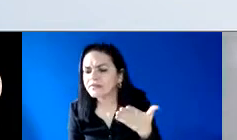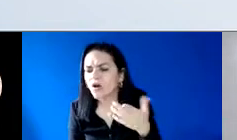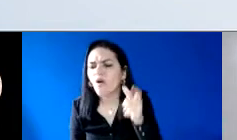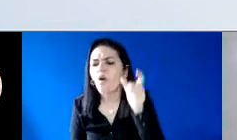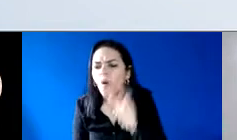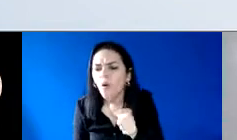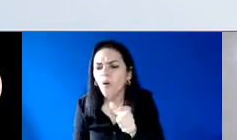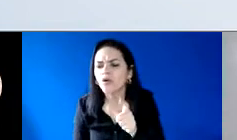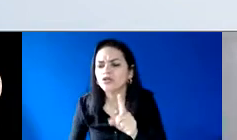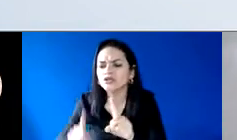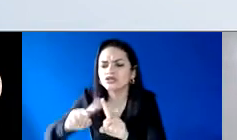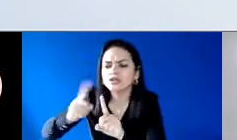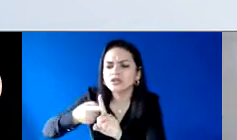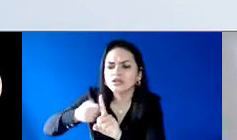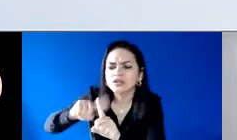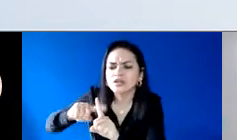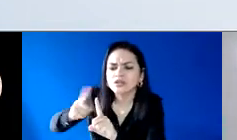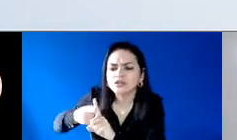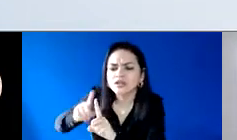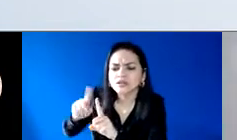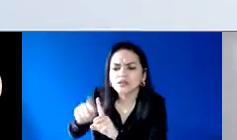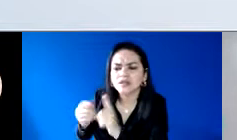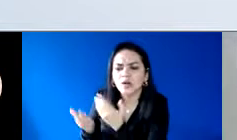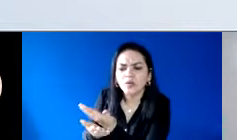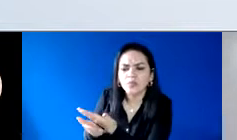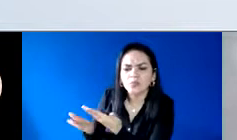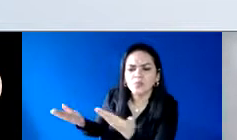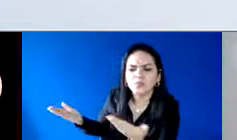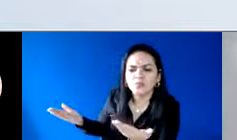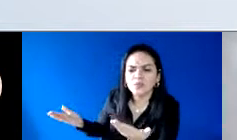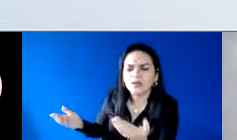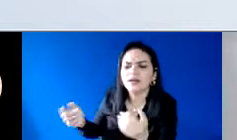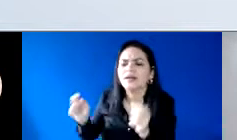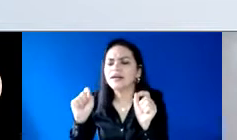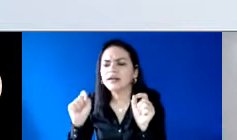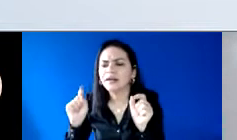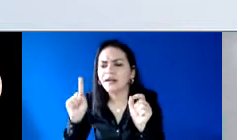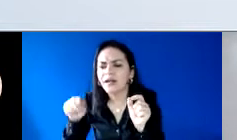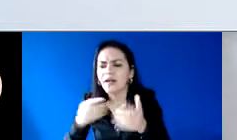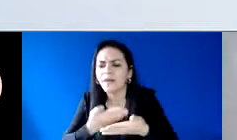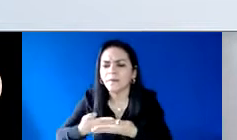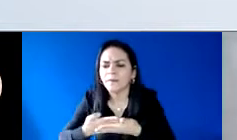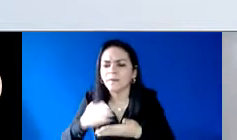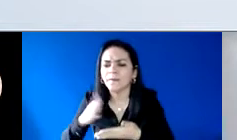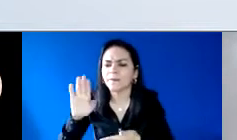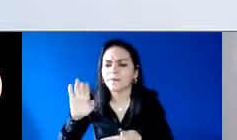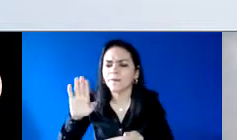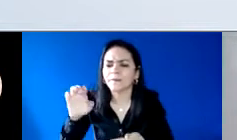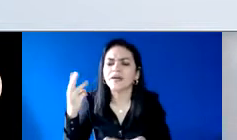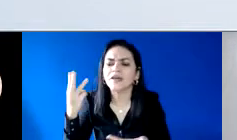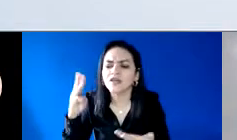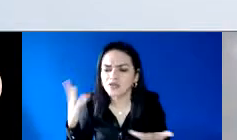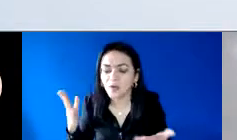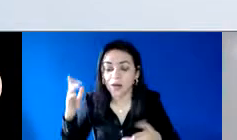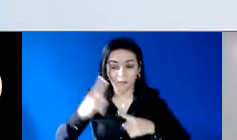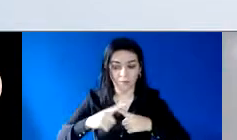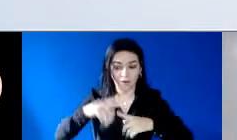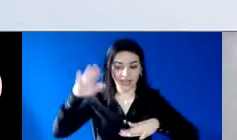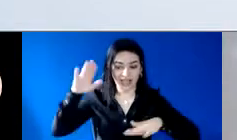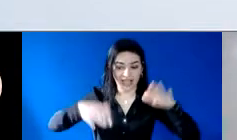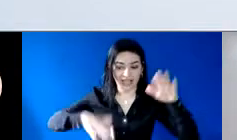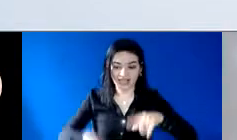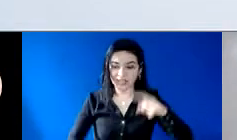gestantes? Né? Quem são e onde estão os bebês do Maranhão? Porque, às vezes, a gente pensa, A gente, quando